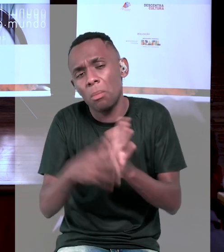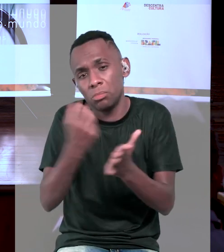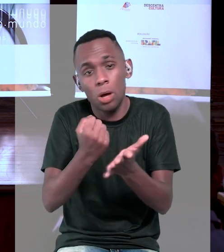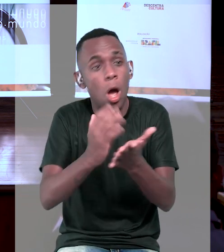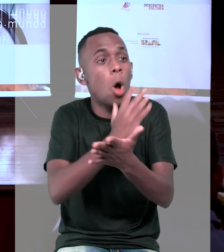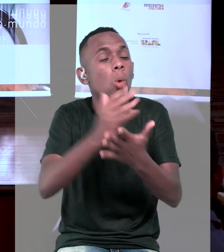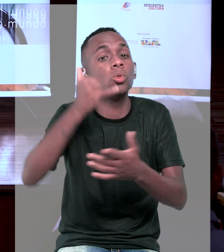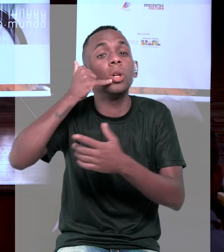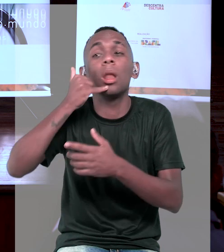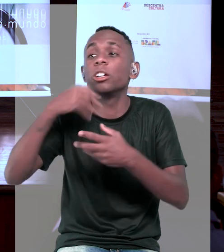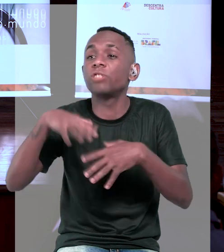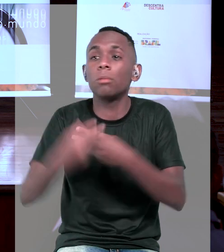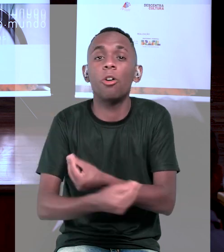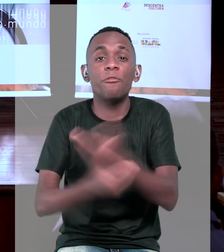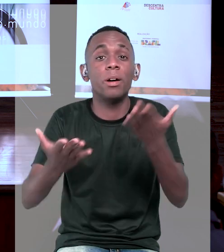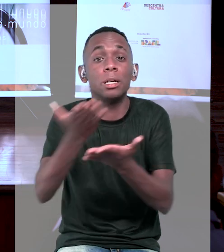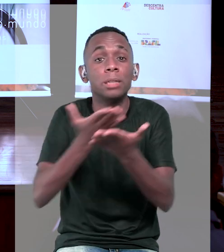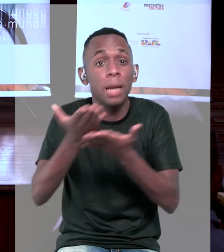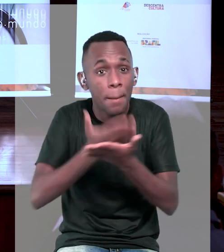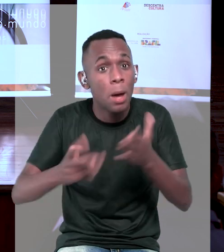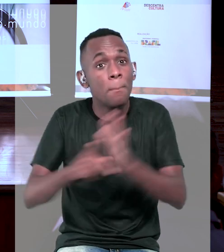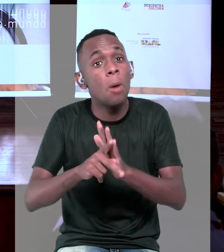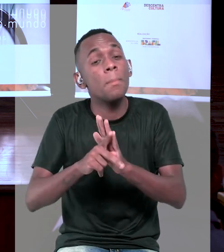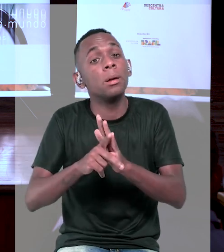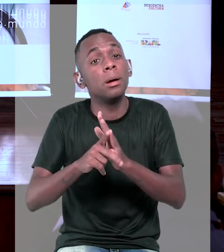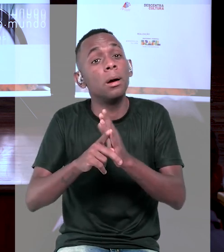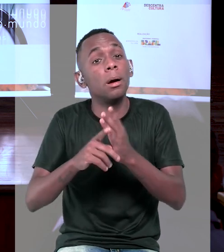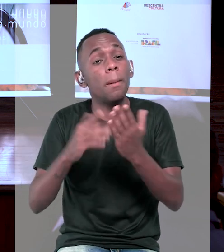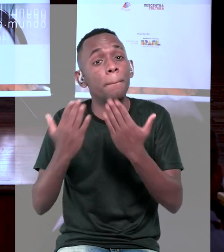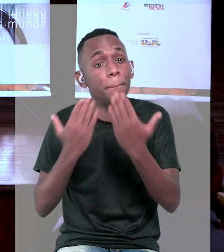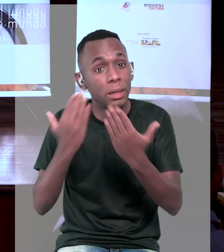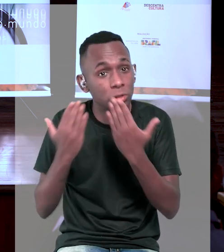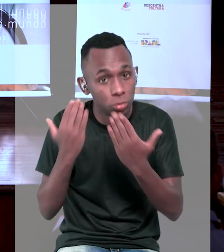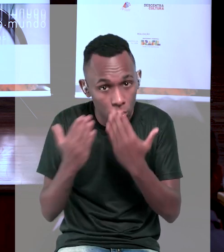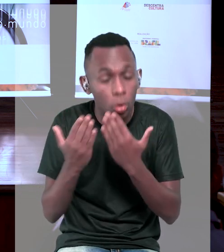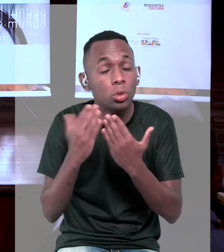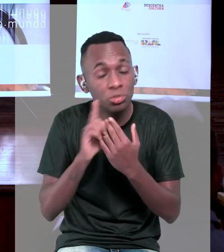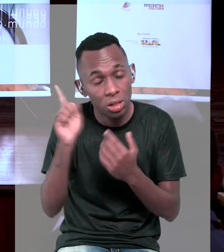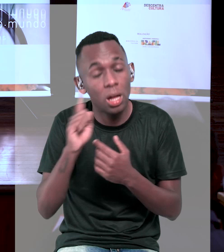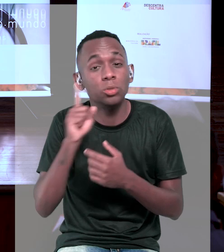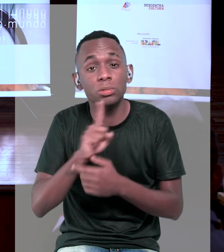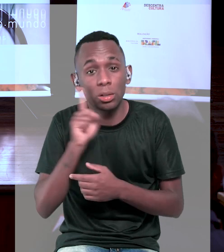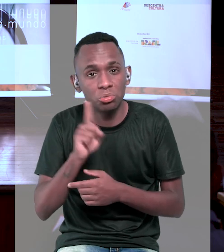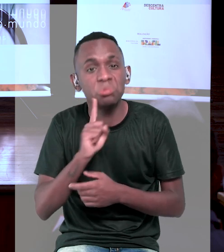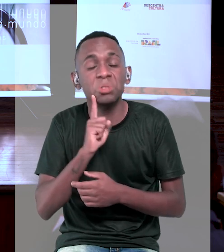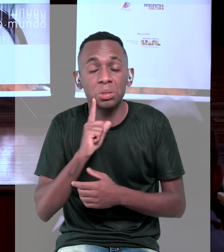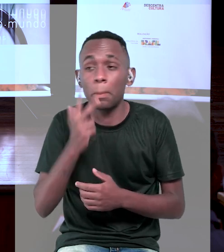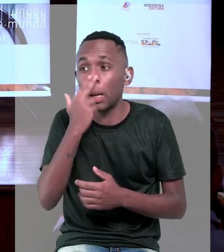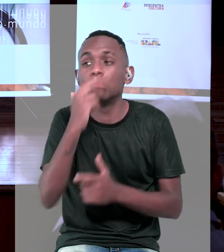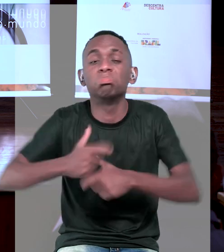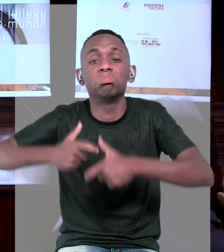já ofereçam terapia psicológica para fregueses nos Estados Unidos, e com sucesso,